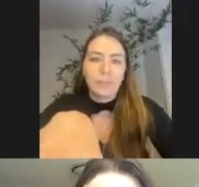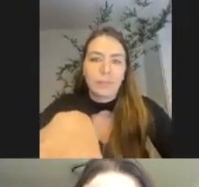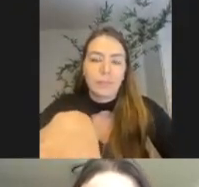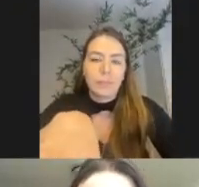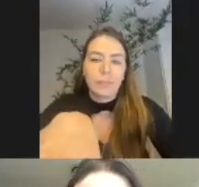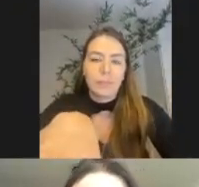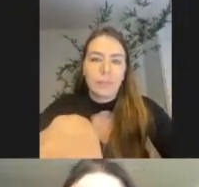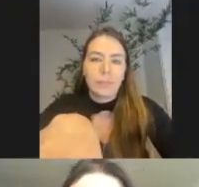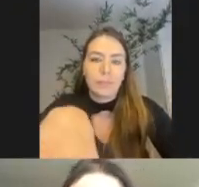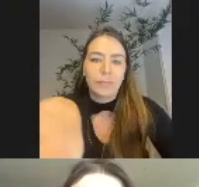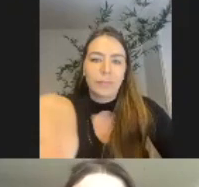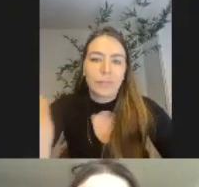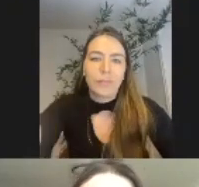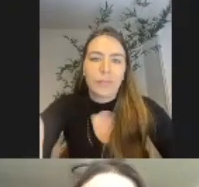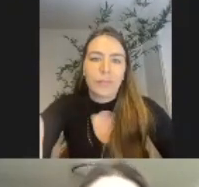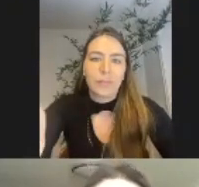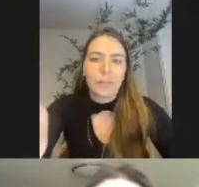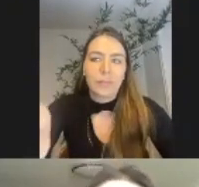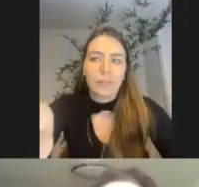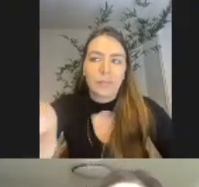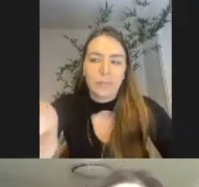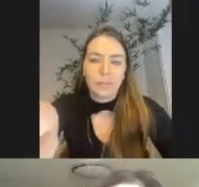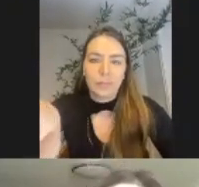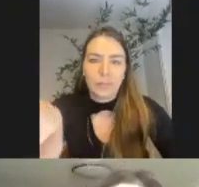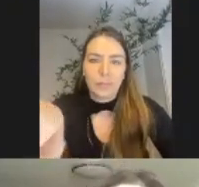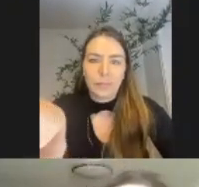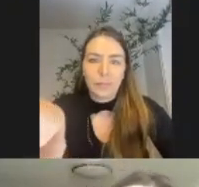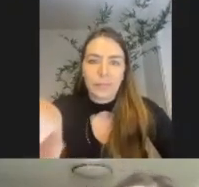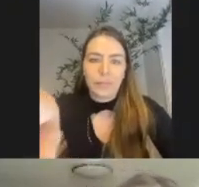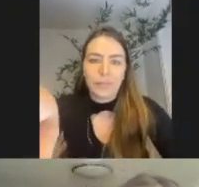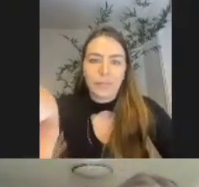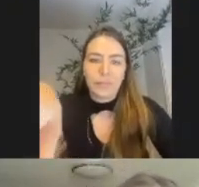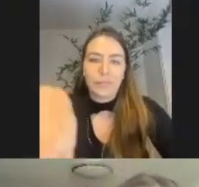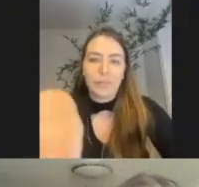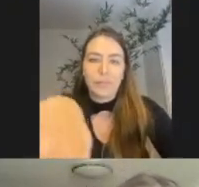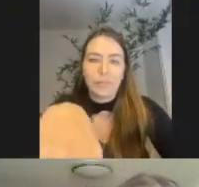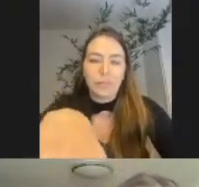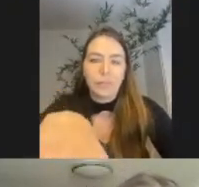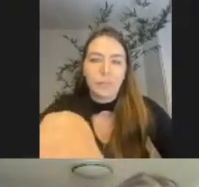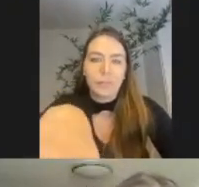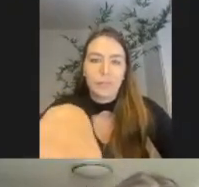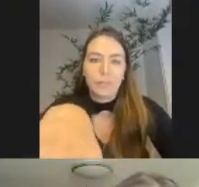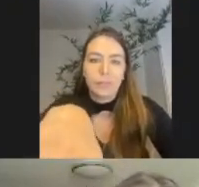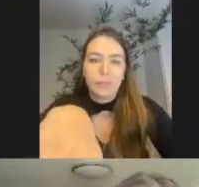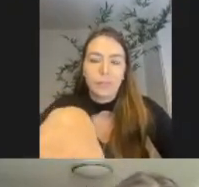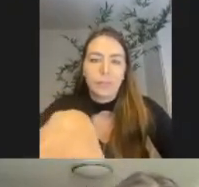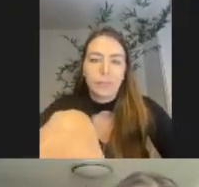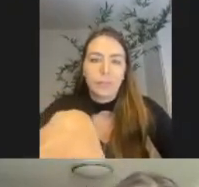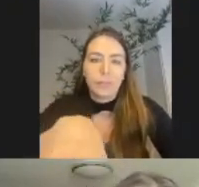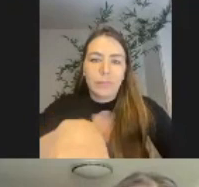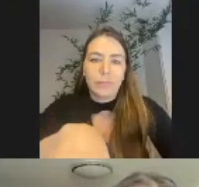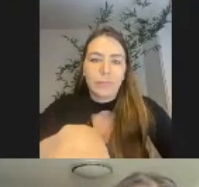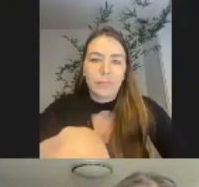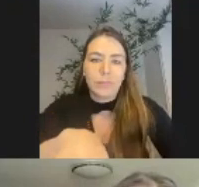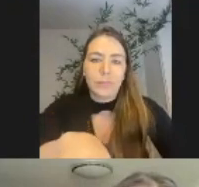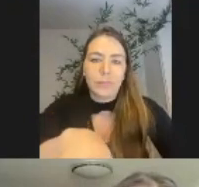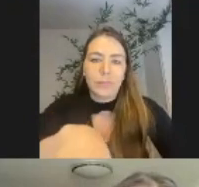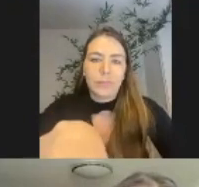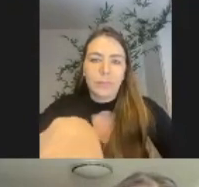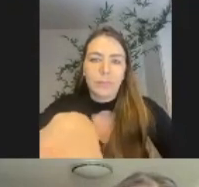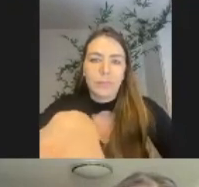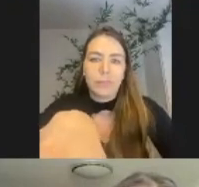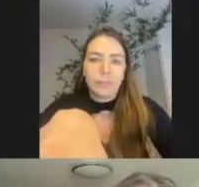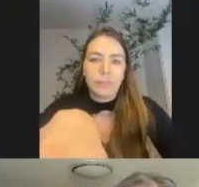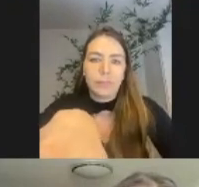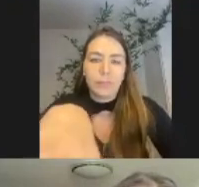pessoal, completamente diferentes. Por quê? O kit de comida congelada, muitas vezes, ele atende a necessidade de uma pessoa